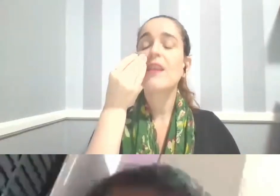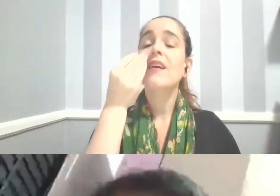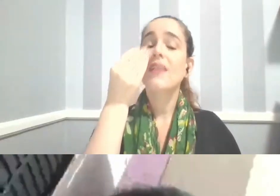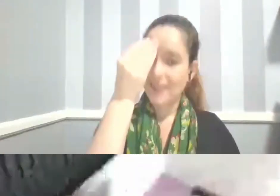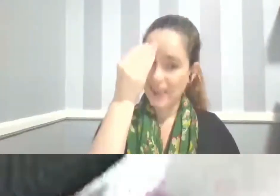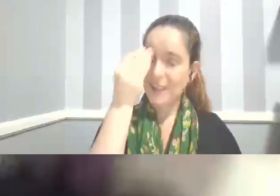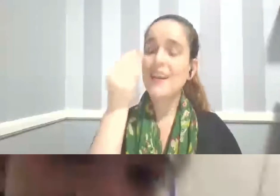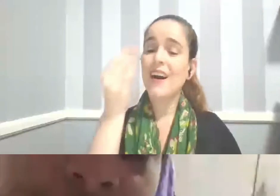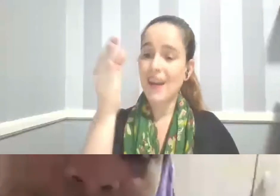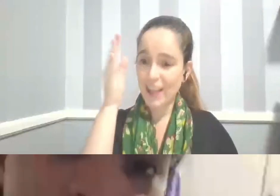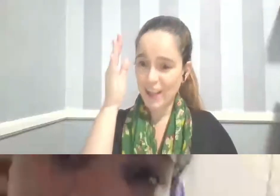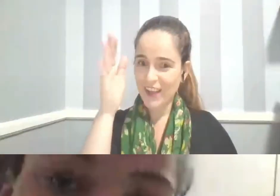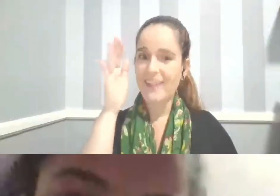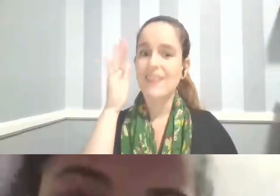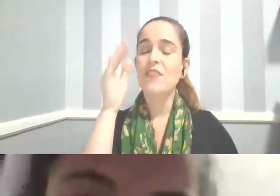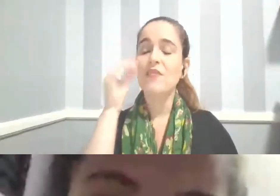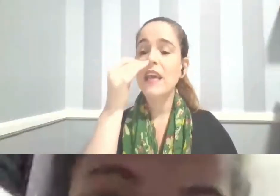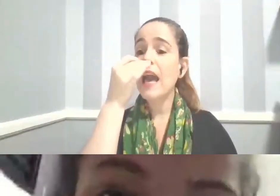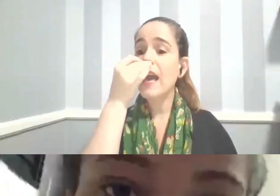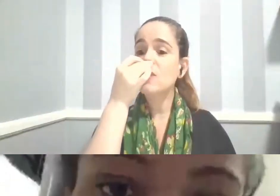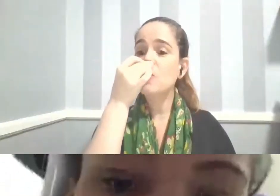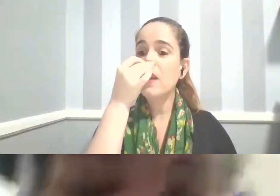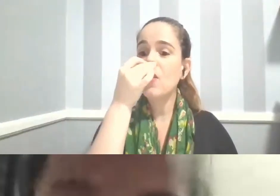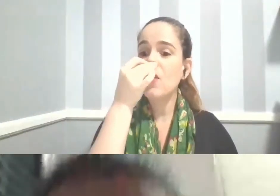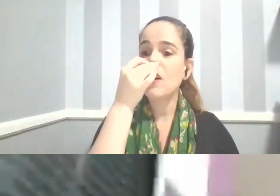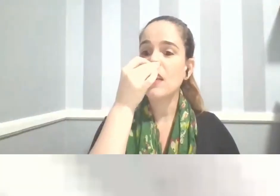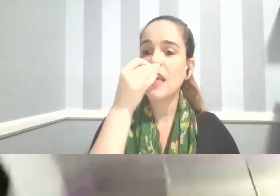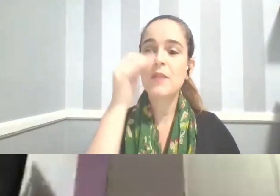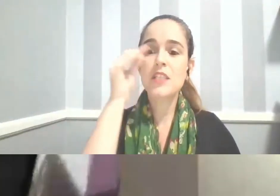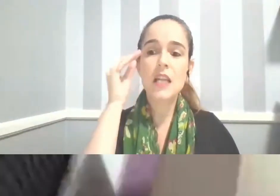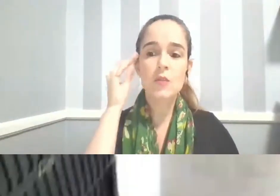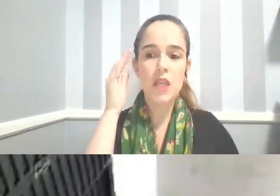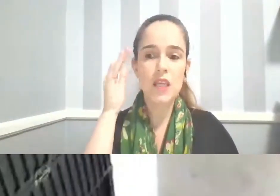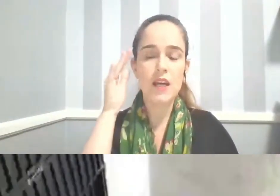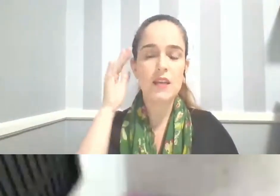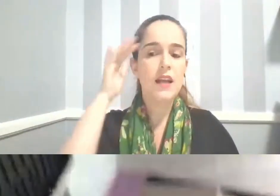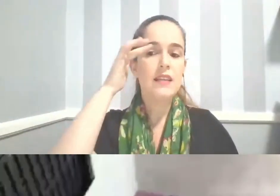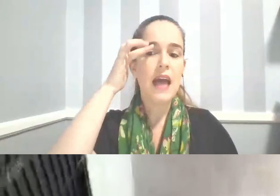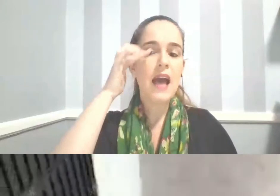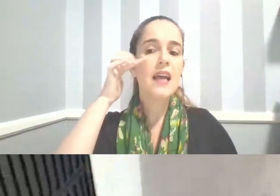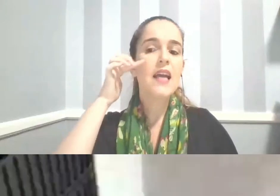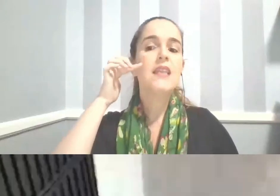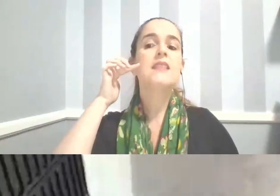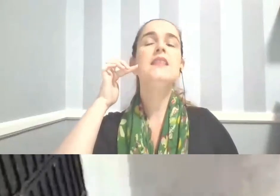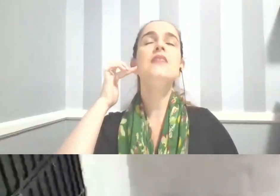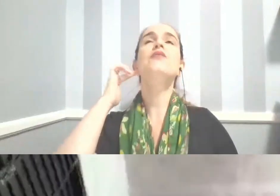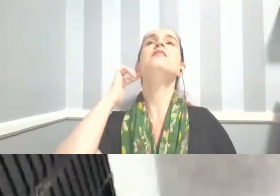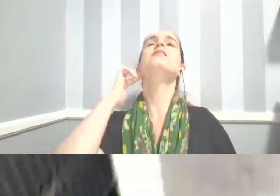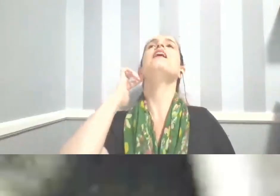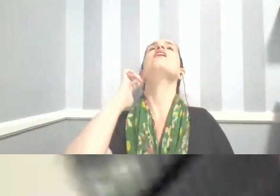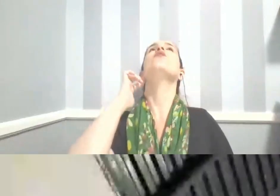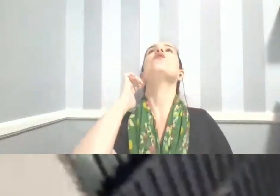deixar descer. Então, Desobstruir. via aérea superior. Lembra de anatomia, tá?